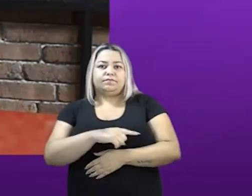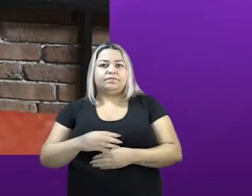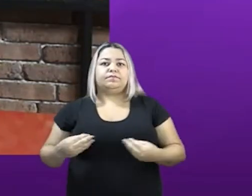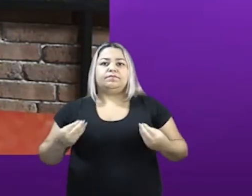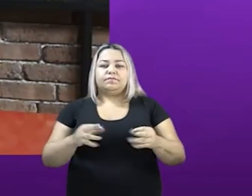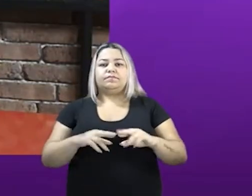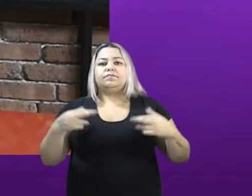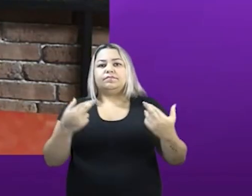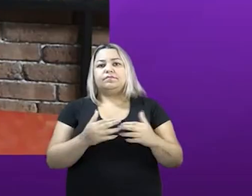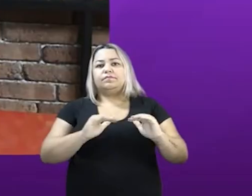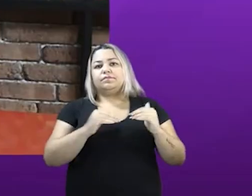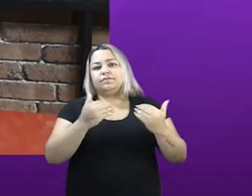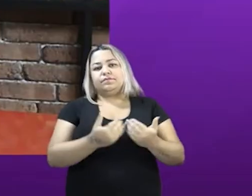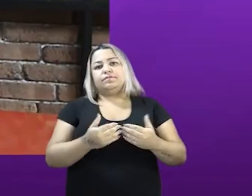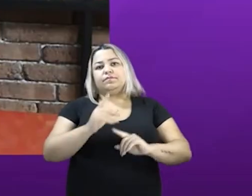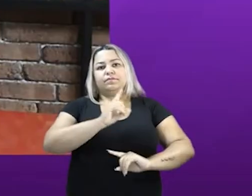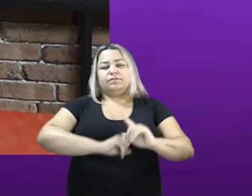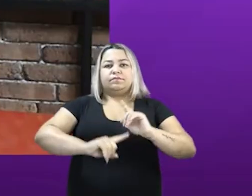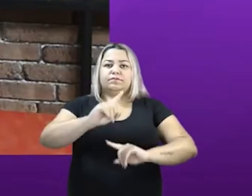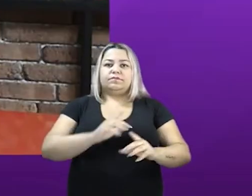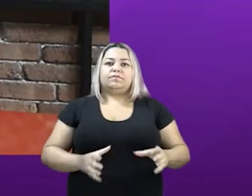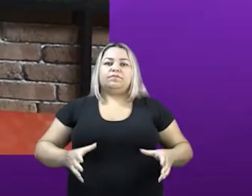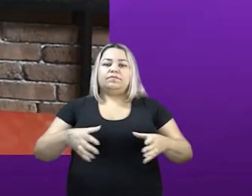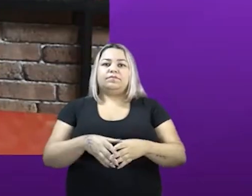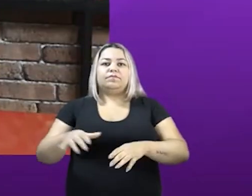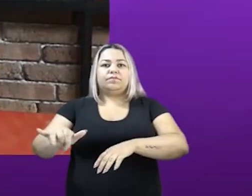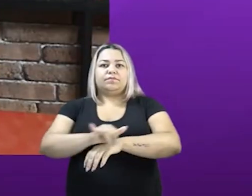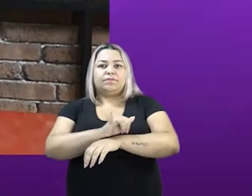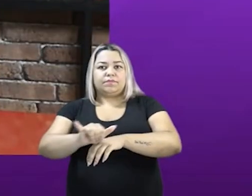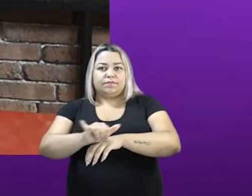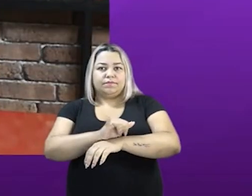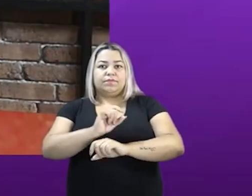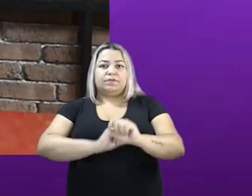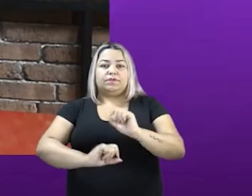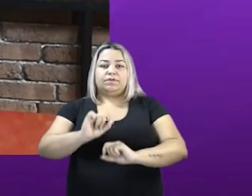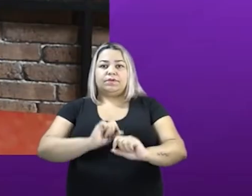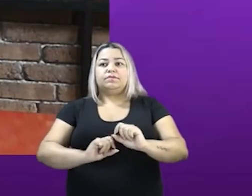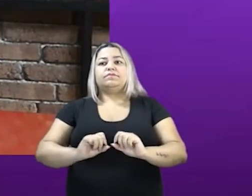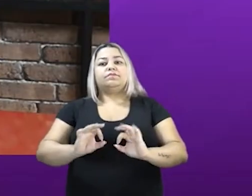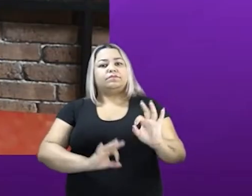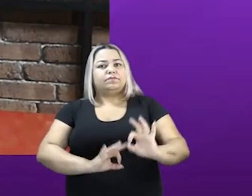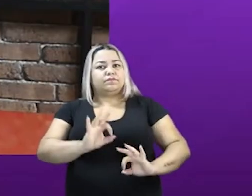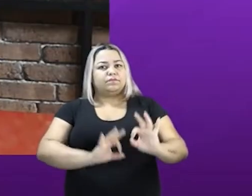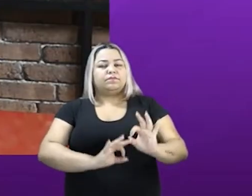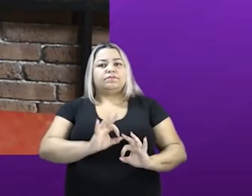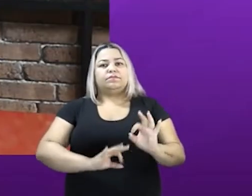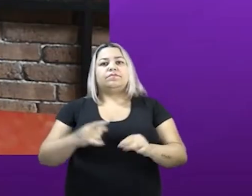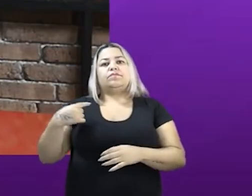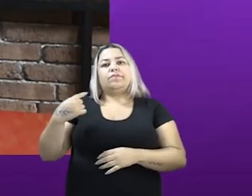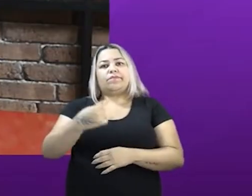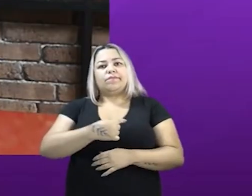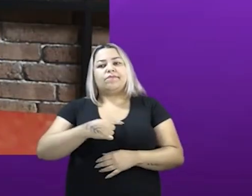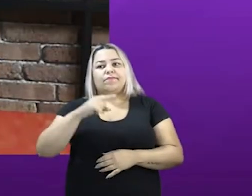reunir em comunidade, de a gente construir em comunidade, coletivamente, estratégias, né? E de auto-organização, e que pra gente foi,